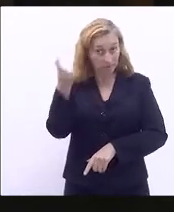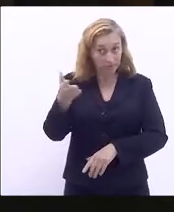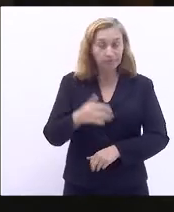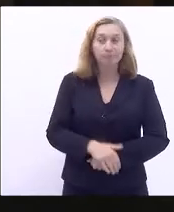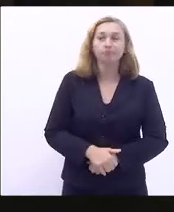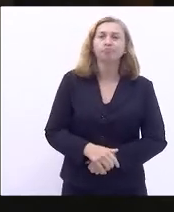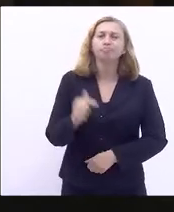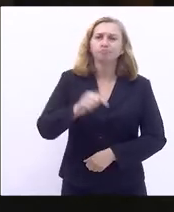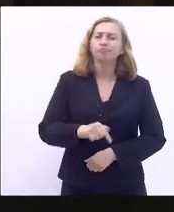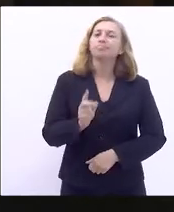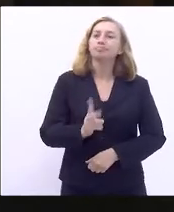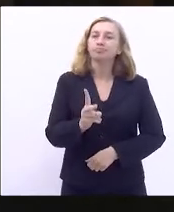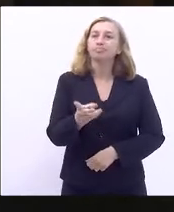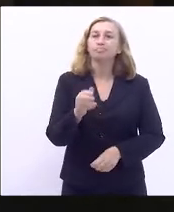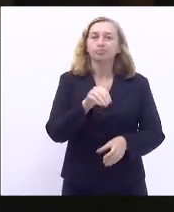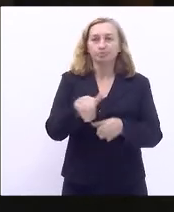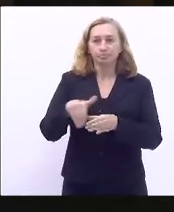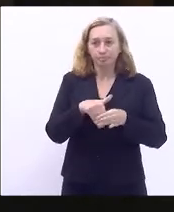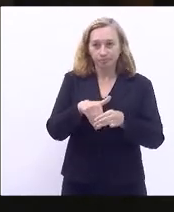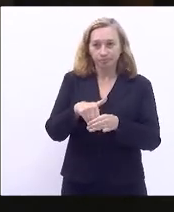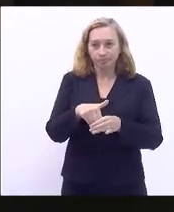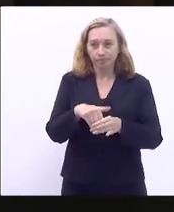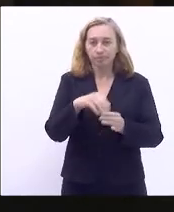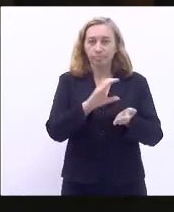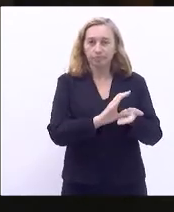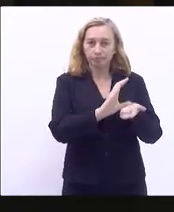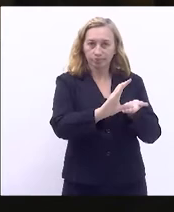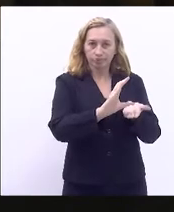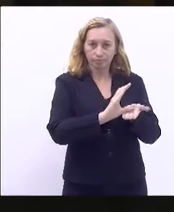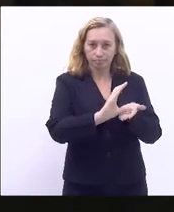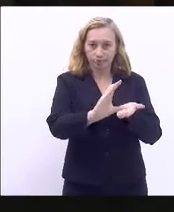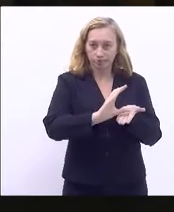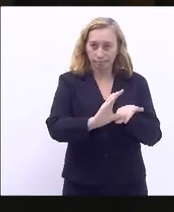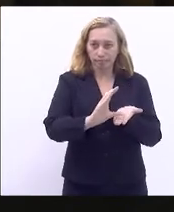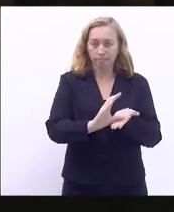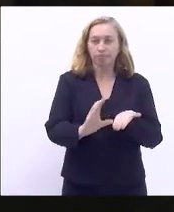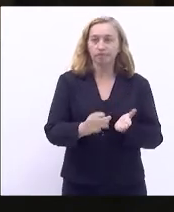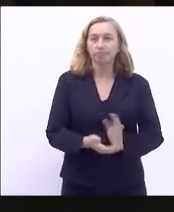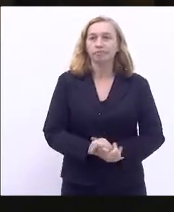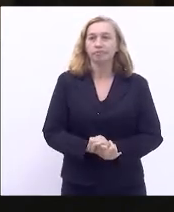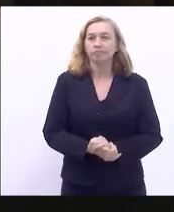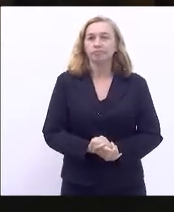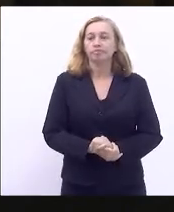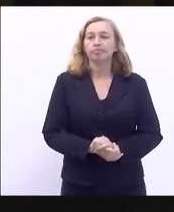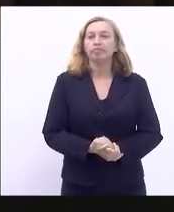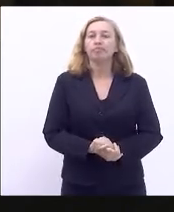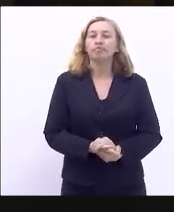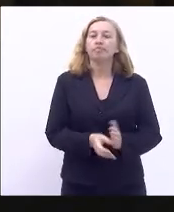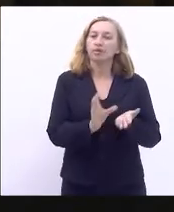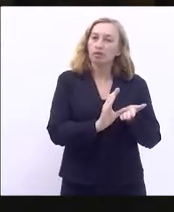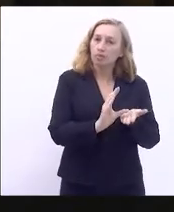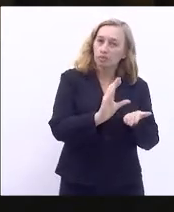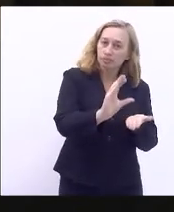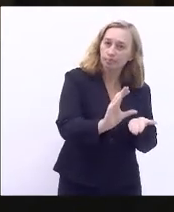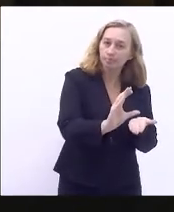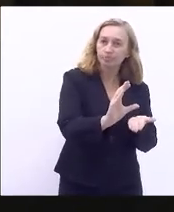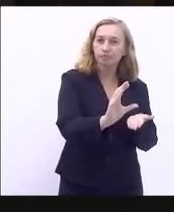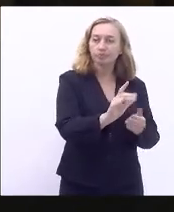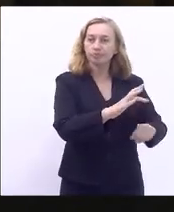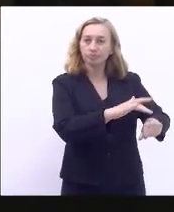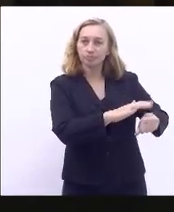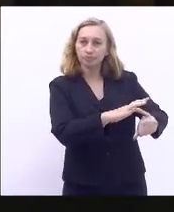a gente aqui está sempre votando benefícios. É estender um benefício para o sujeito que tem uma